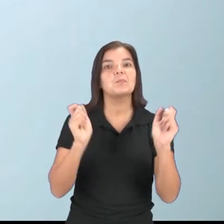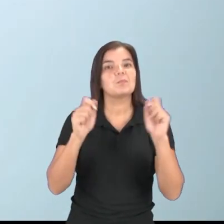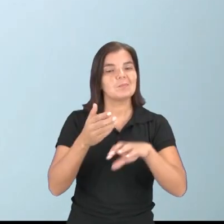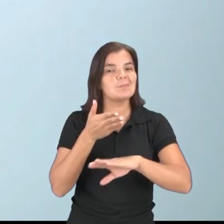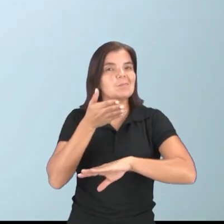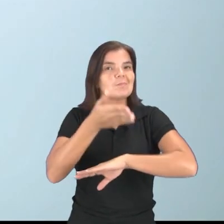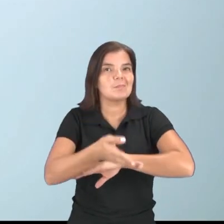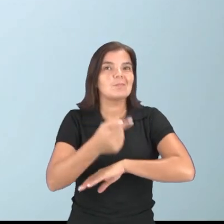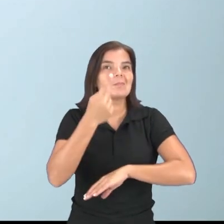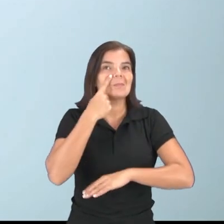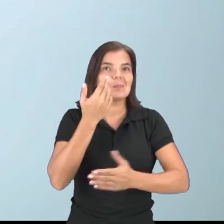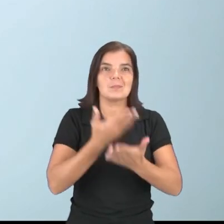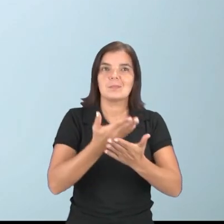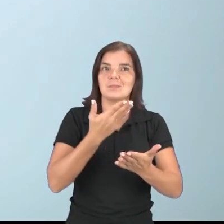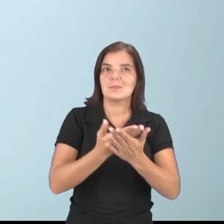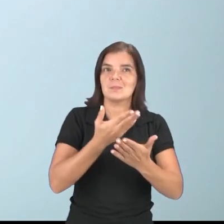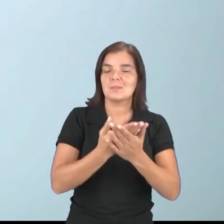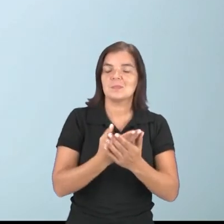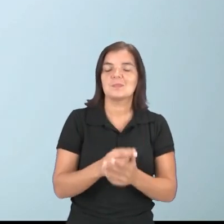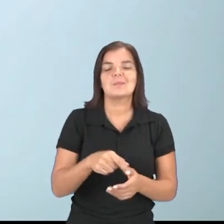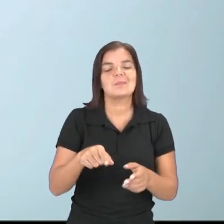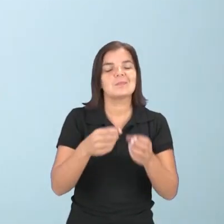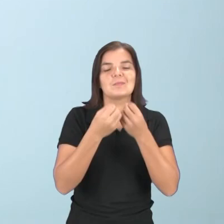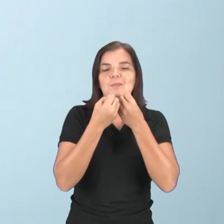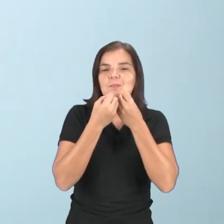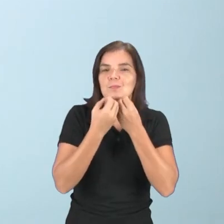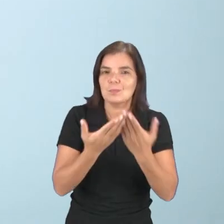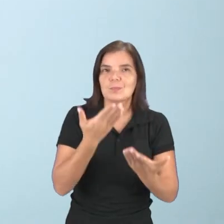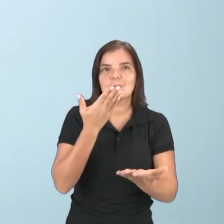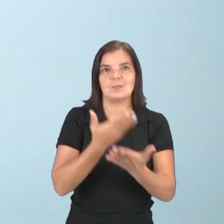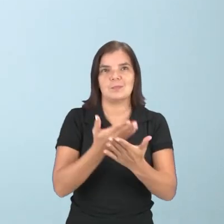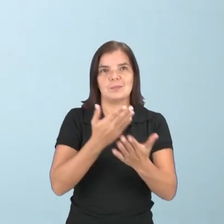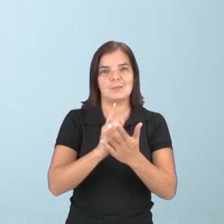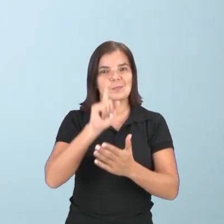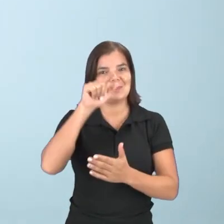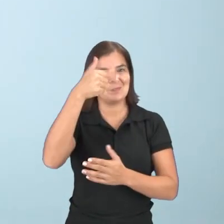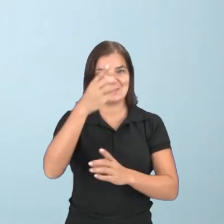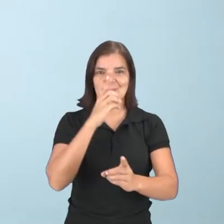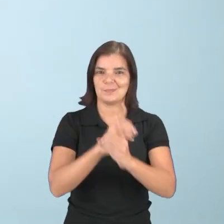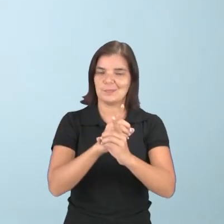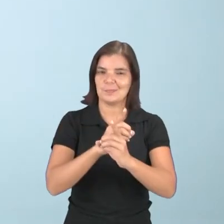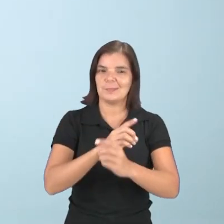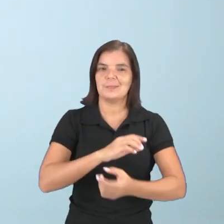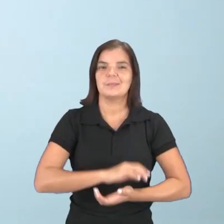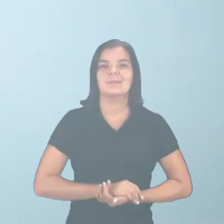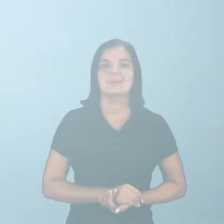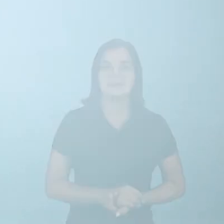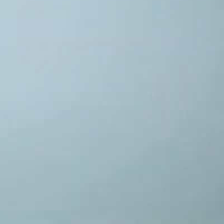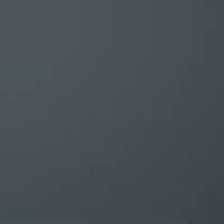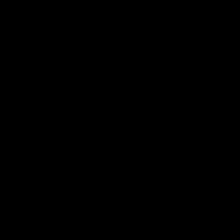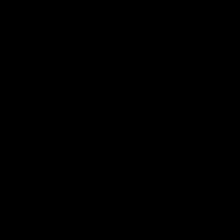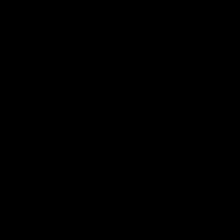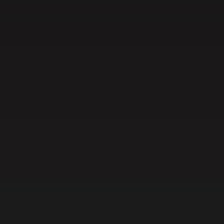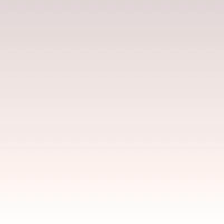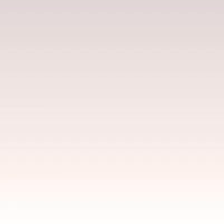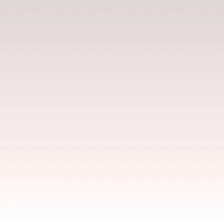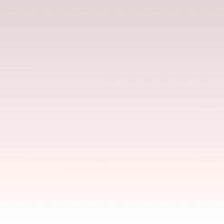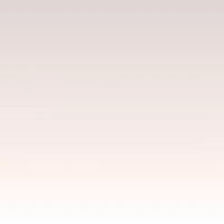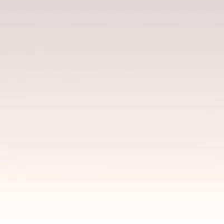você pode revisitar essa aula e eu quero desejar a vocês um bom estudo e até o nosso próximo encontro.